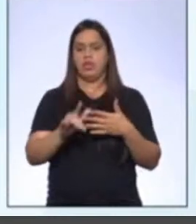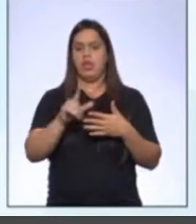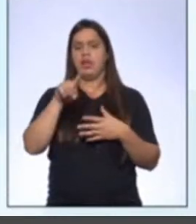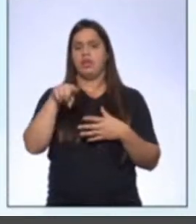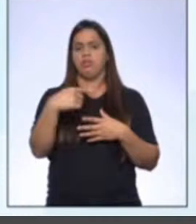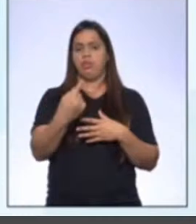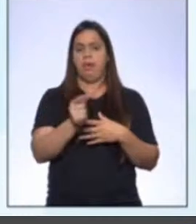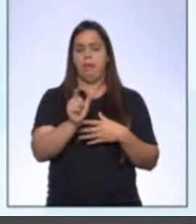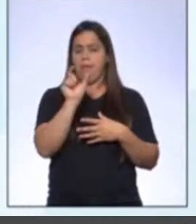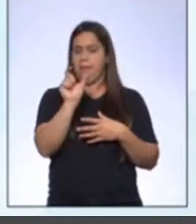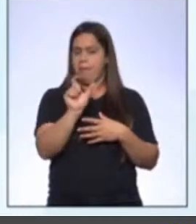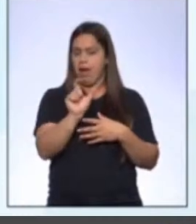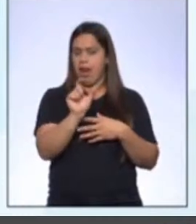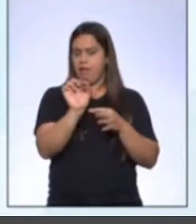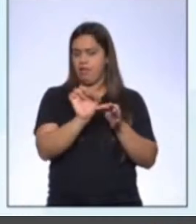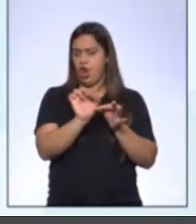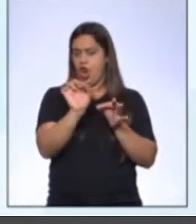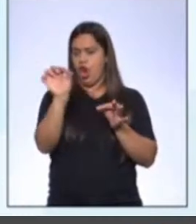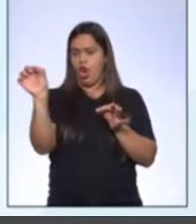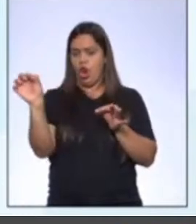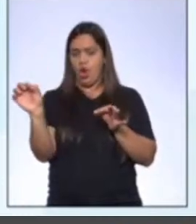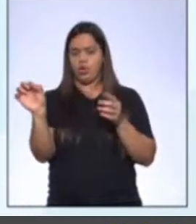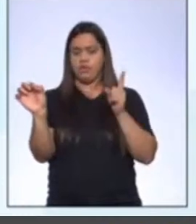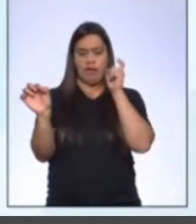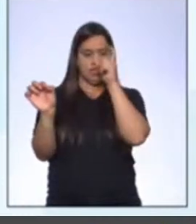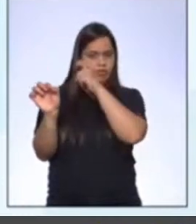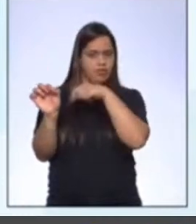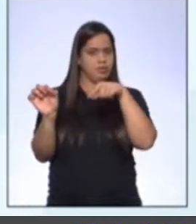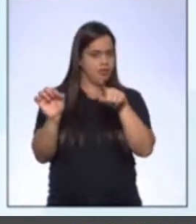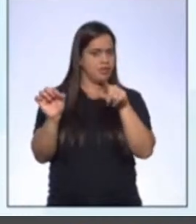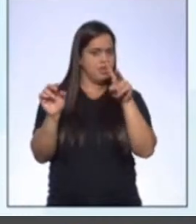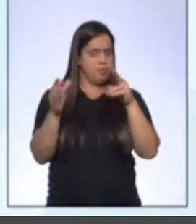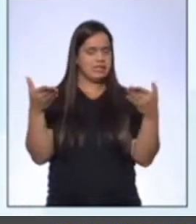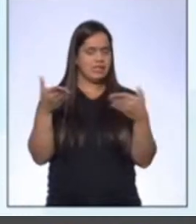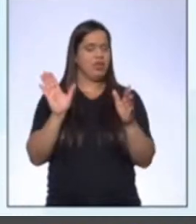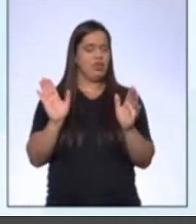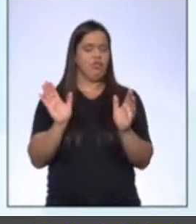bem longe para dificultar mais para vocês, mas dessa vez não.